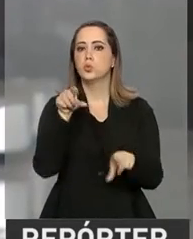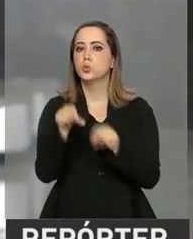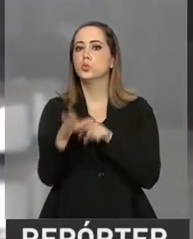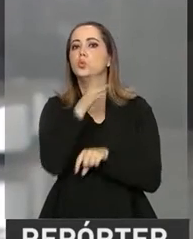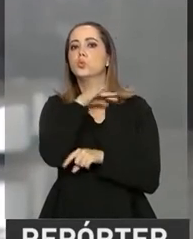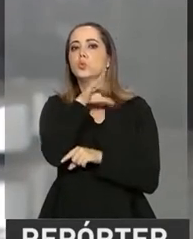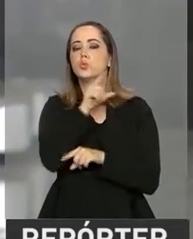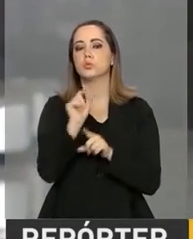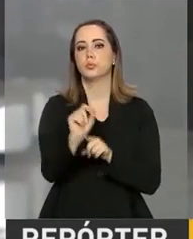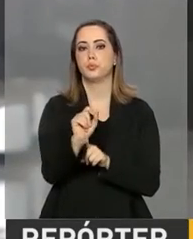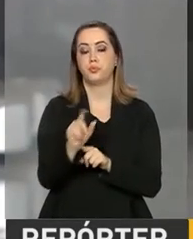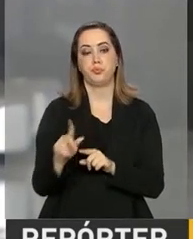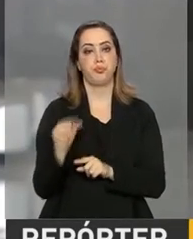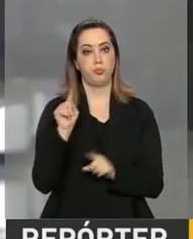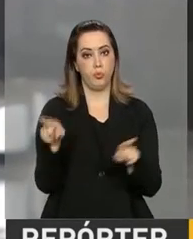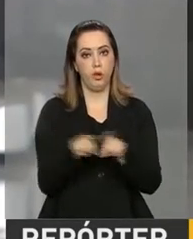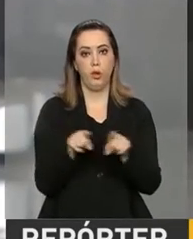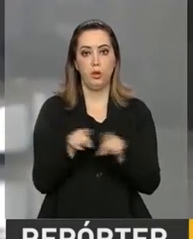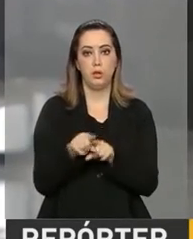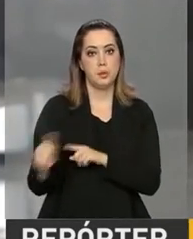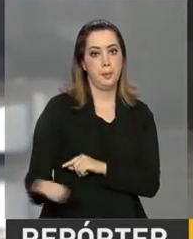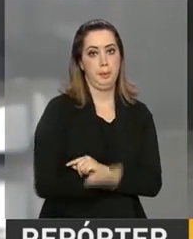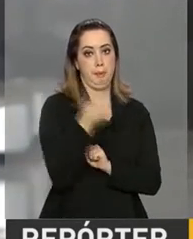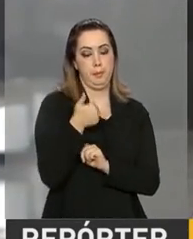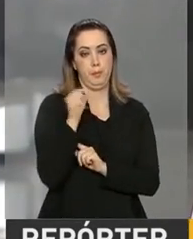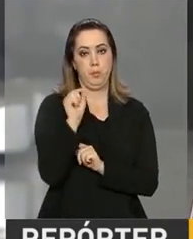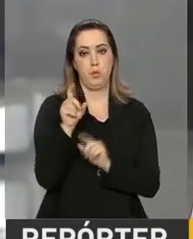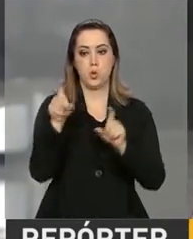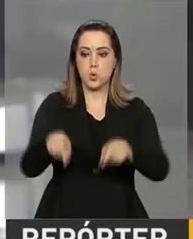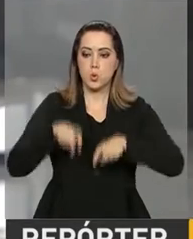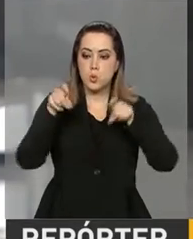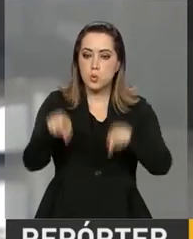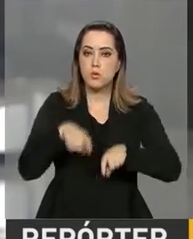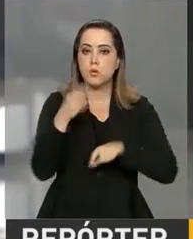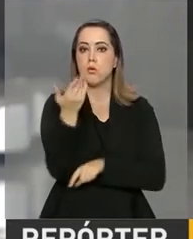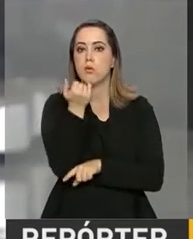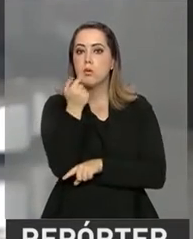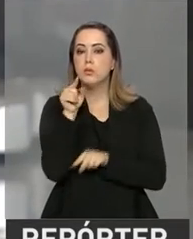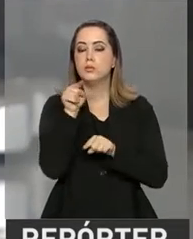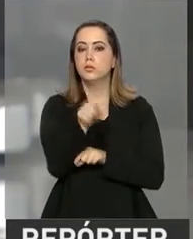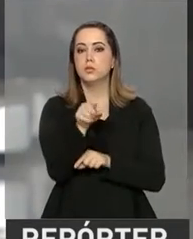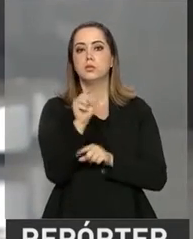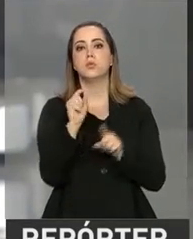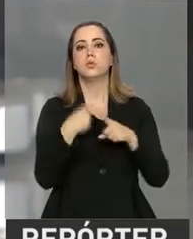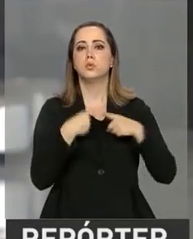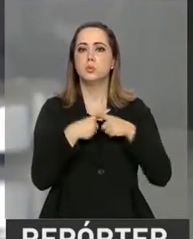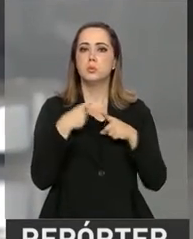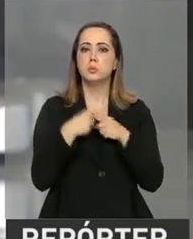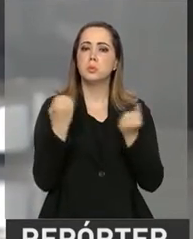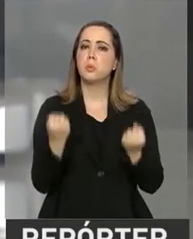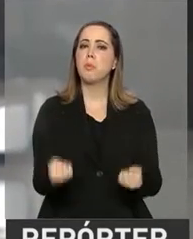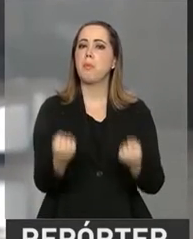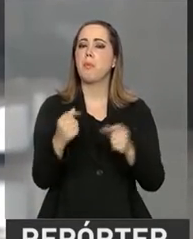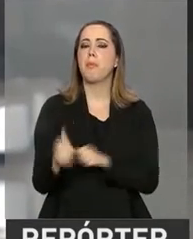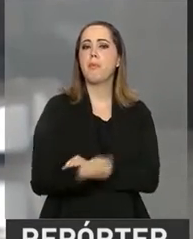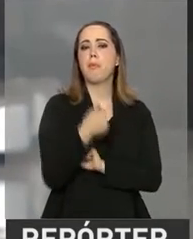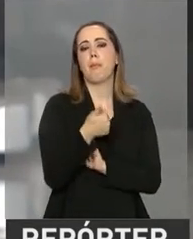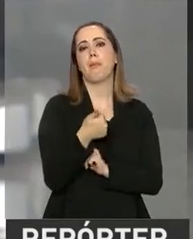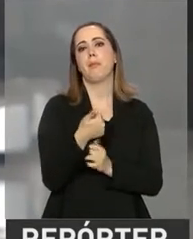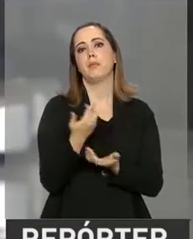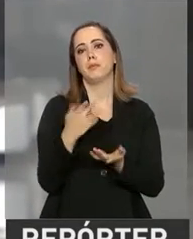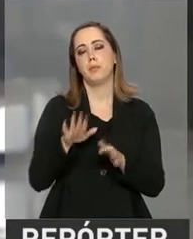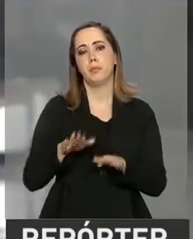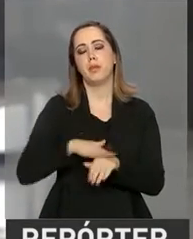é fortalecer o comércio agrícola os produtos alimentícios são justamente os que têm o maior peso nos negócios entre os dois países